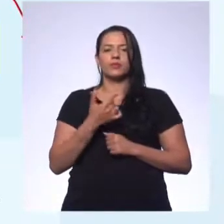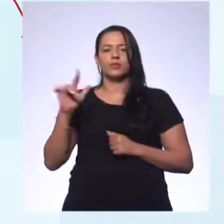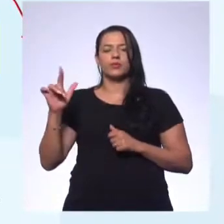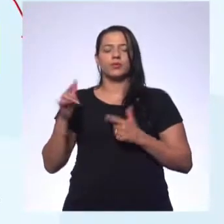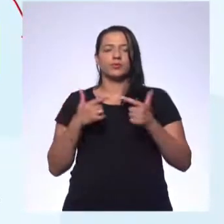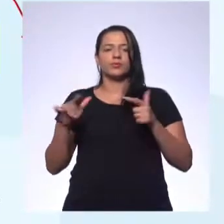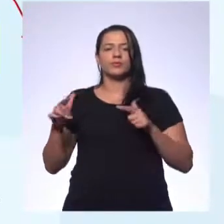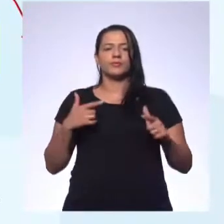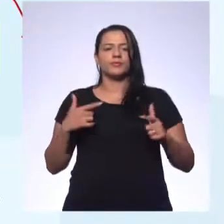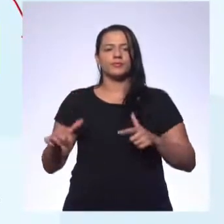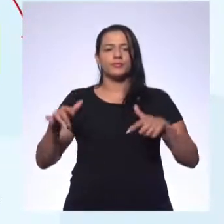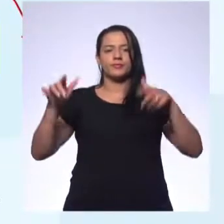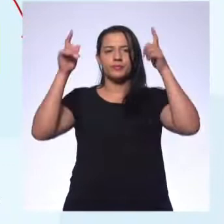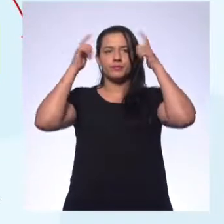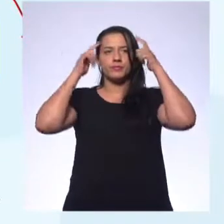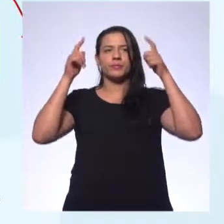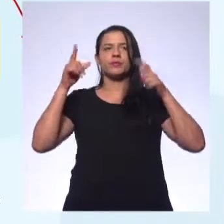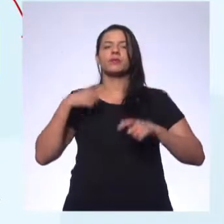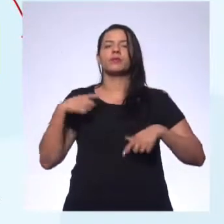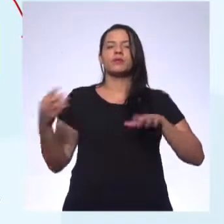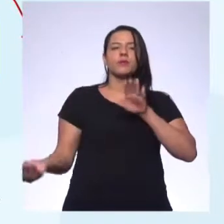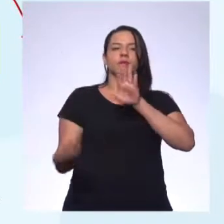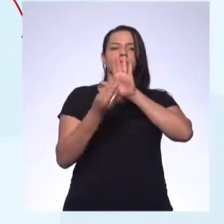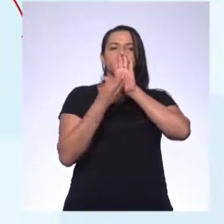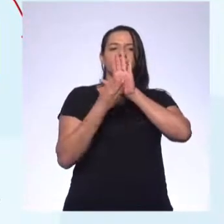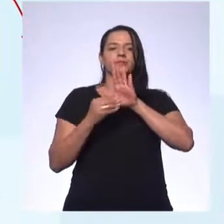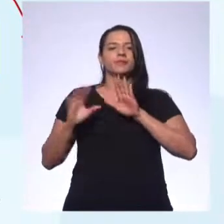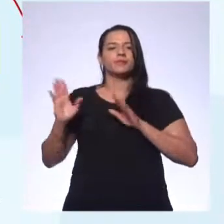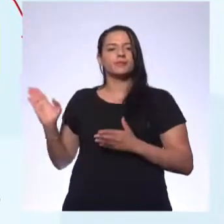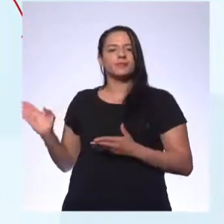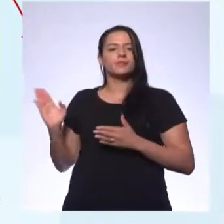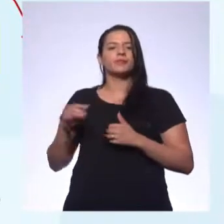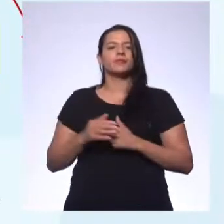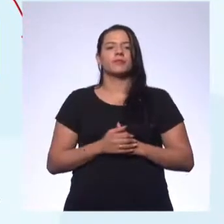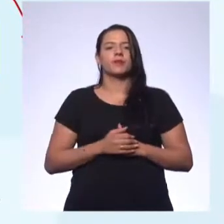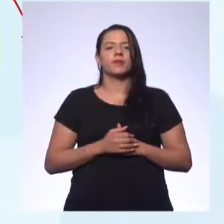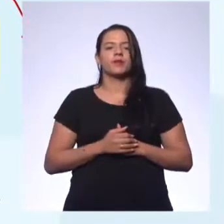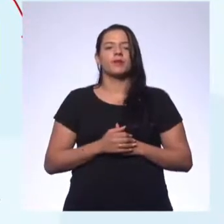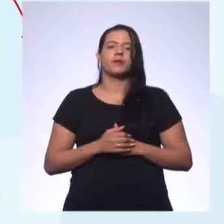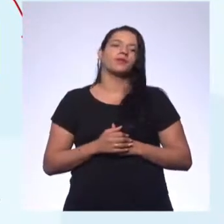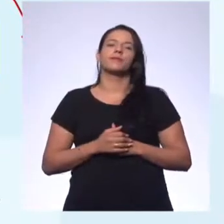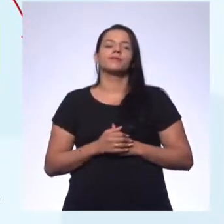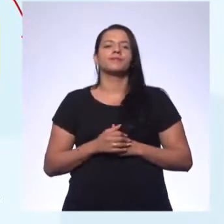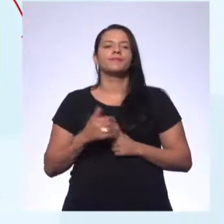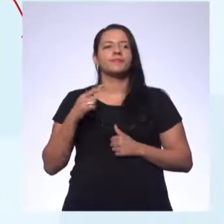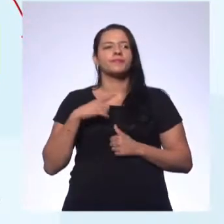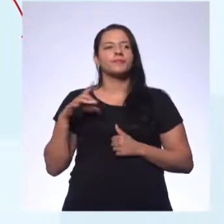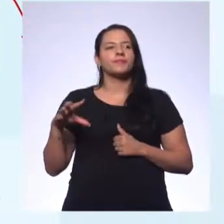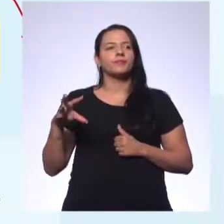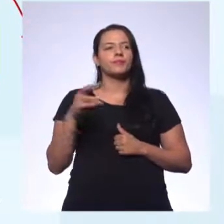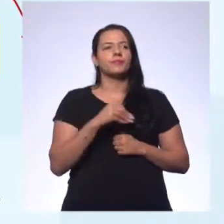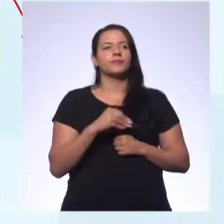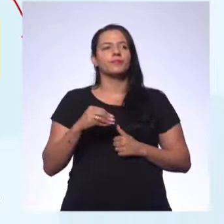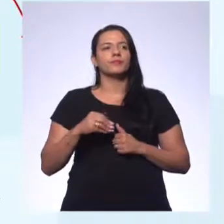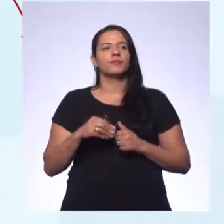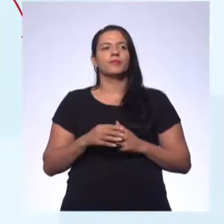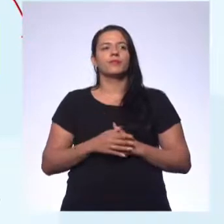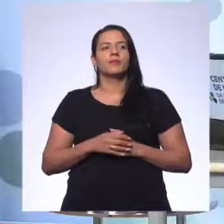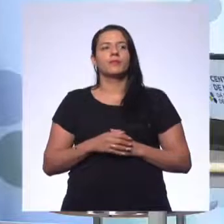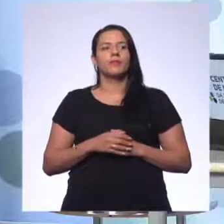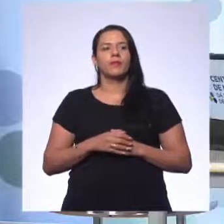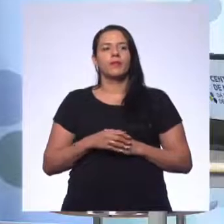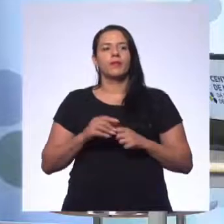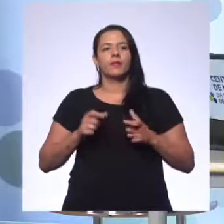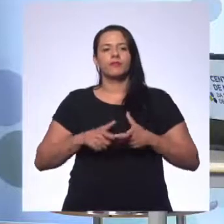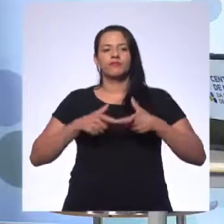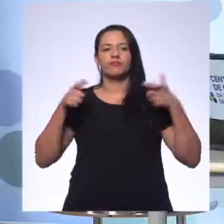outros reinos ficaram aqui. Então, todos os seres eucariontes, né, passaram aqui a